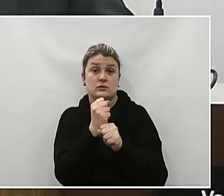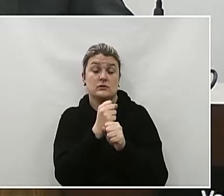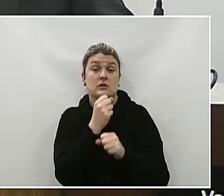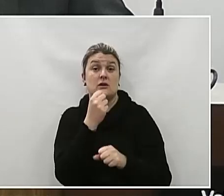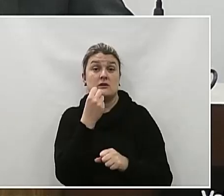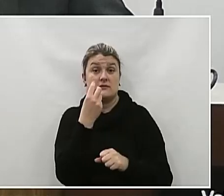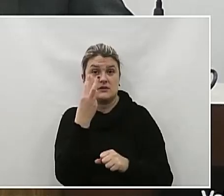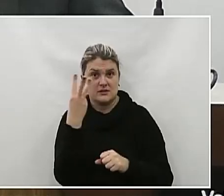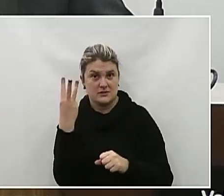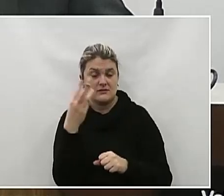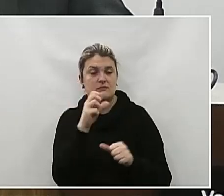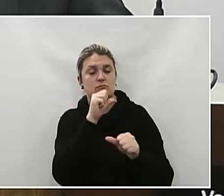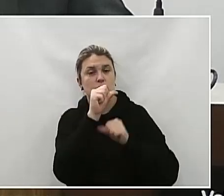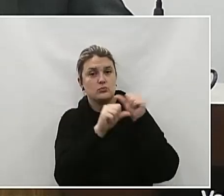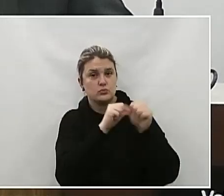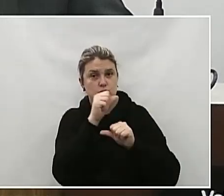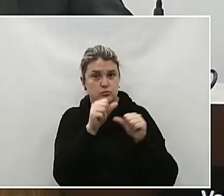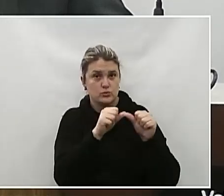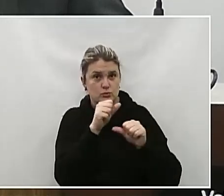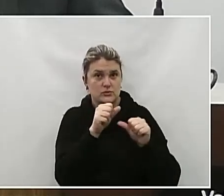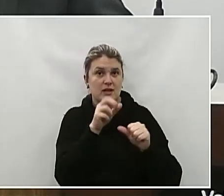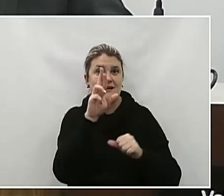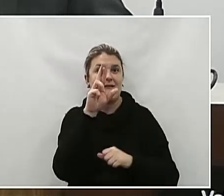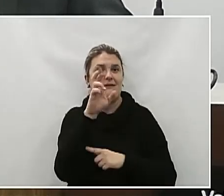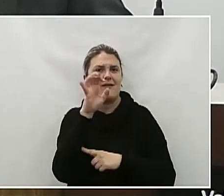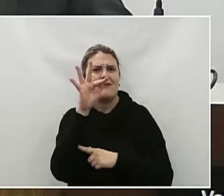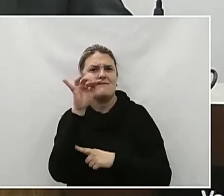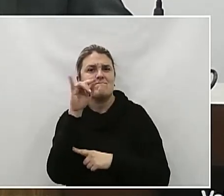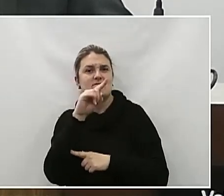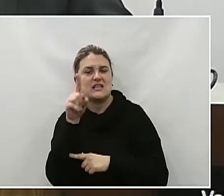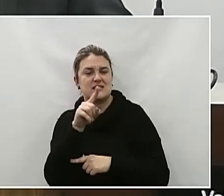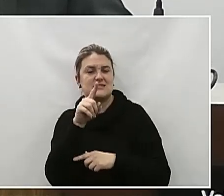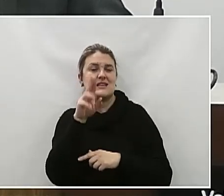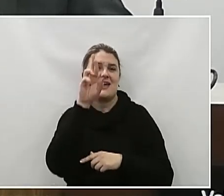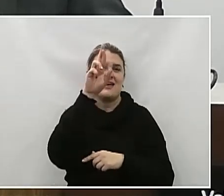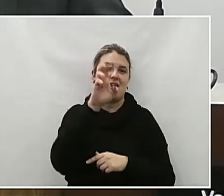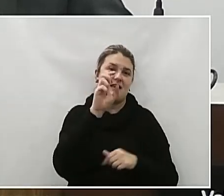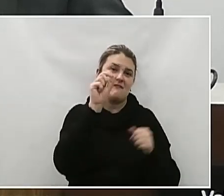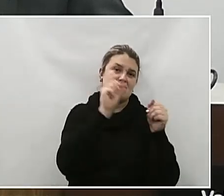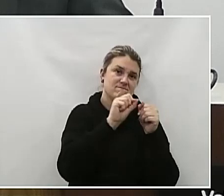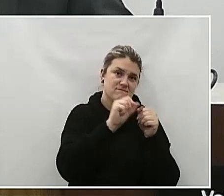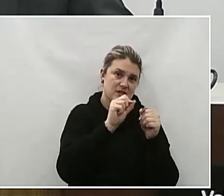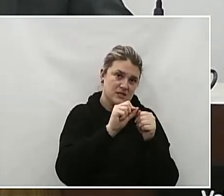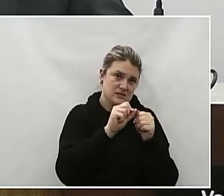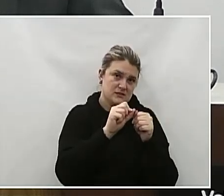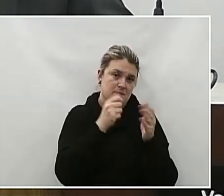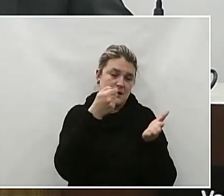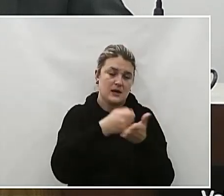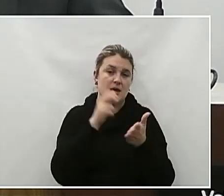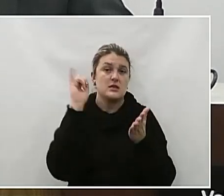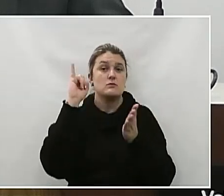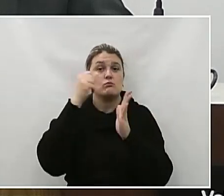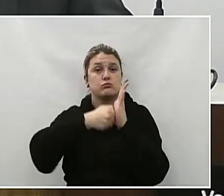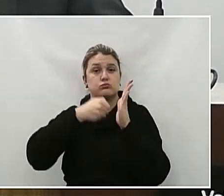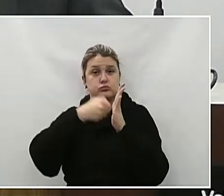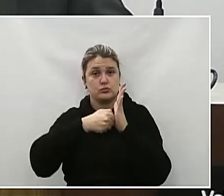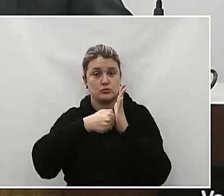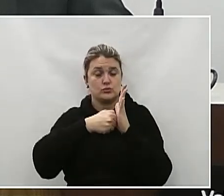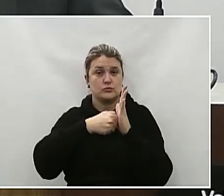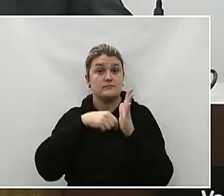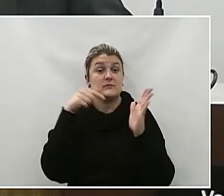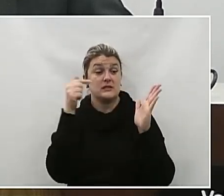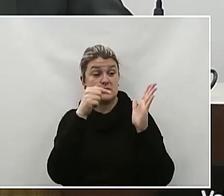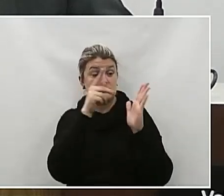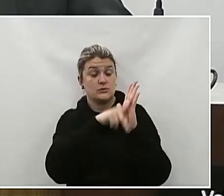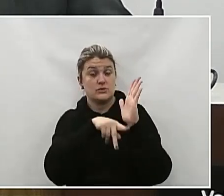Que altera O programa de recuperação Fiscal De união da vitória Refis 2023 E da outras providências Fundamentação O